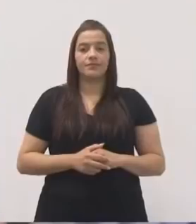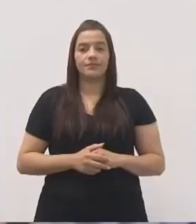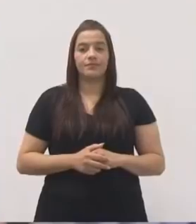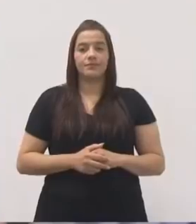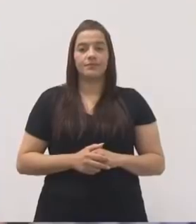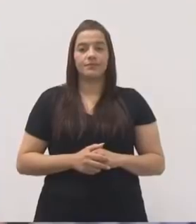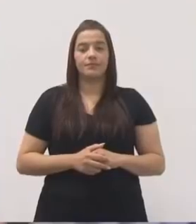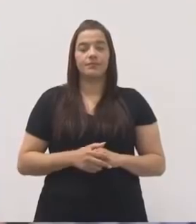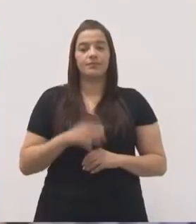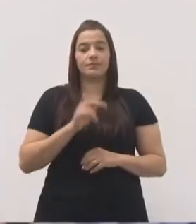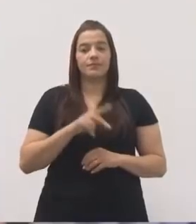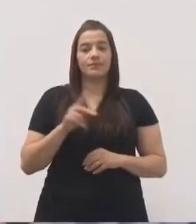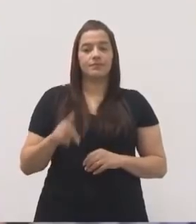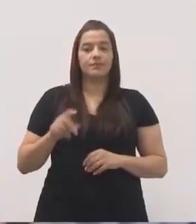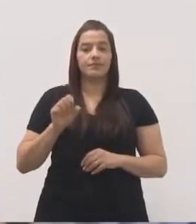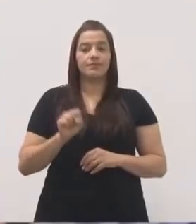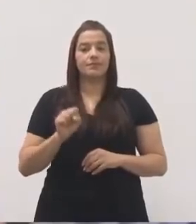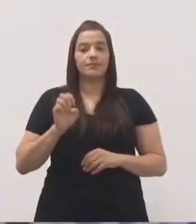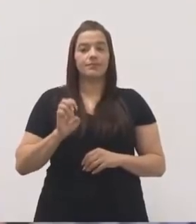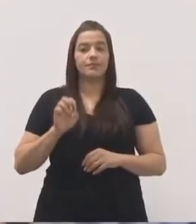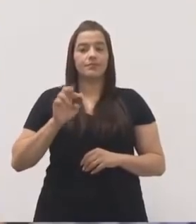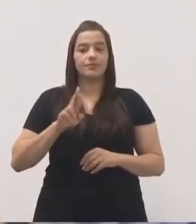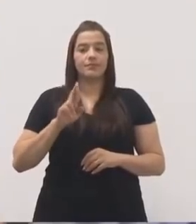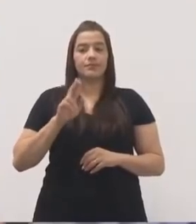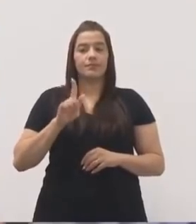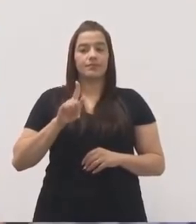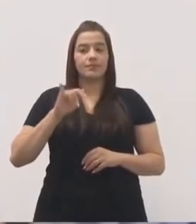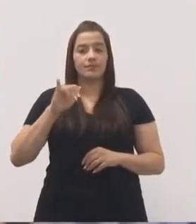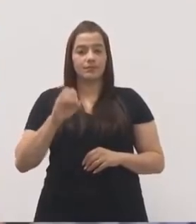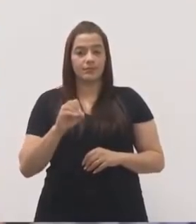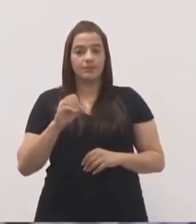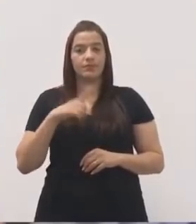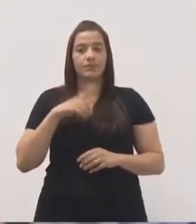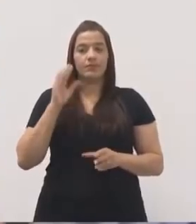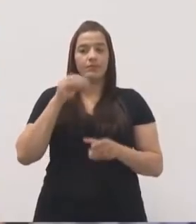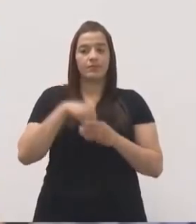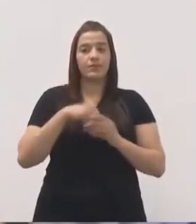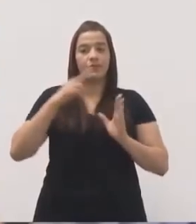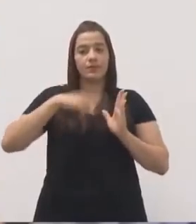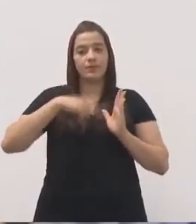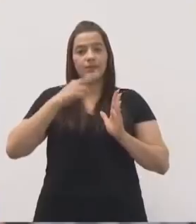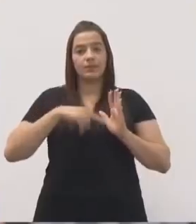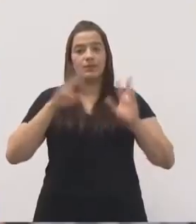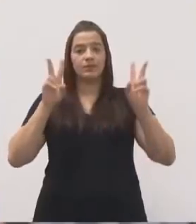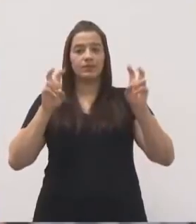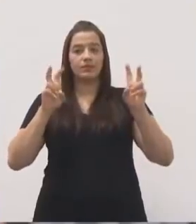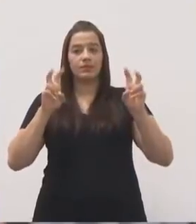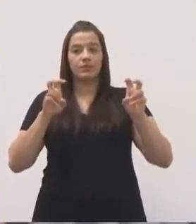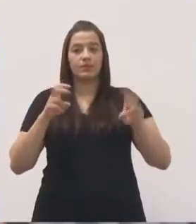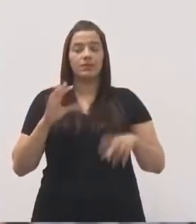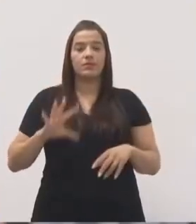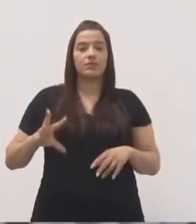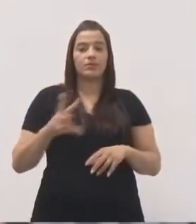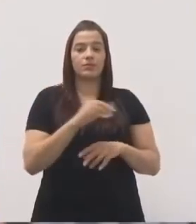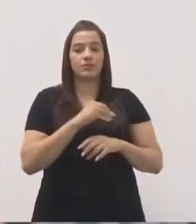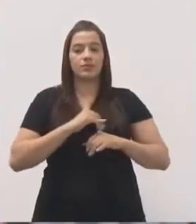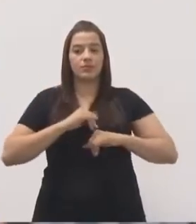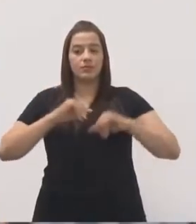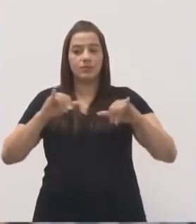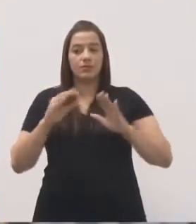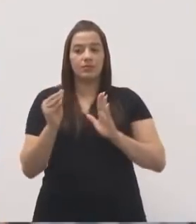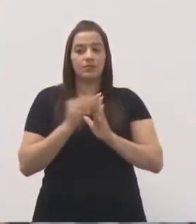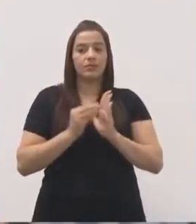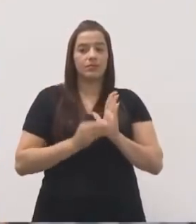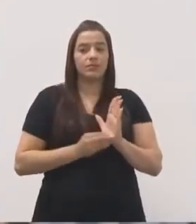professor Sérgio, a gente lê o que está dentro do tema. Por isso que eu não leio todas as mensagens que são postadas, não